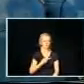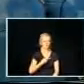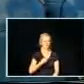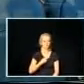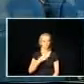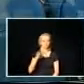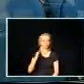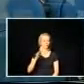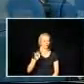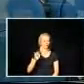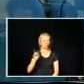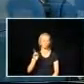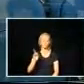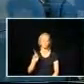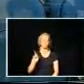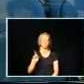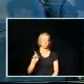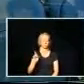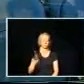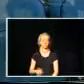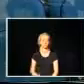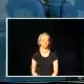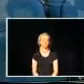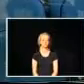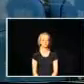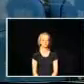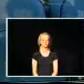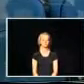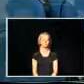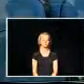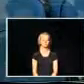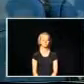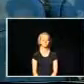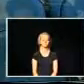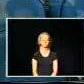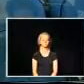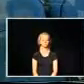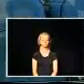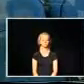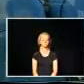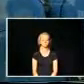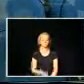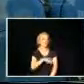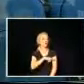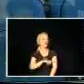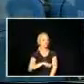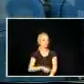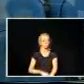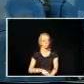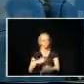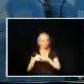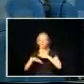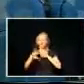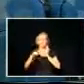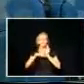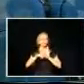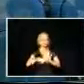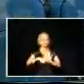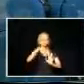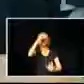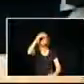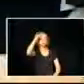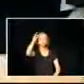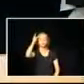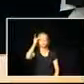sei se ele serve ao funcionário, com todo respeito, Augusto, ou se ele serve ao patrão. Não dá para